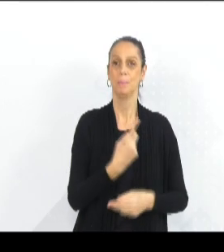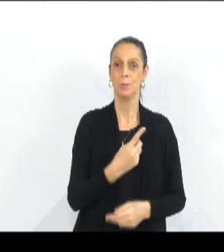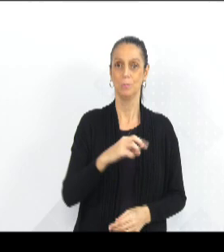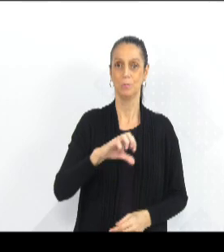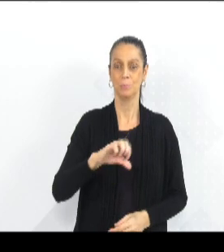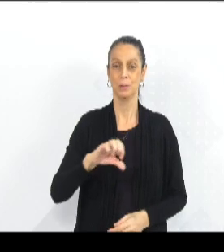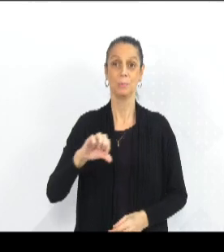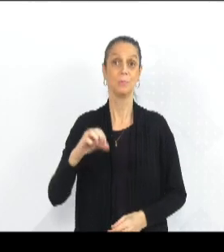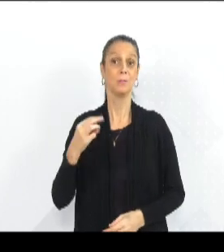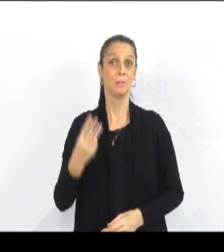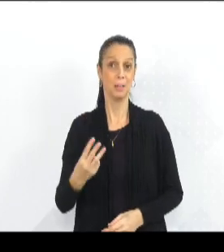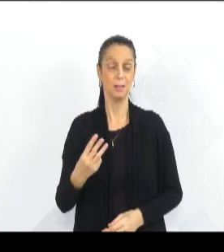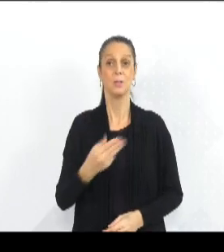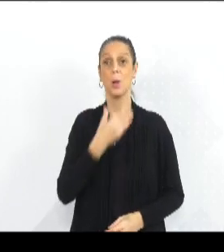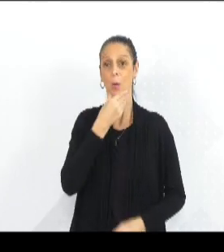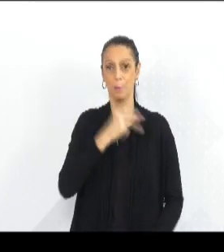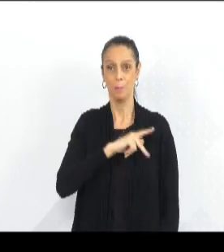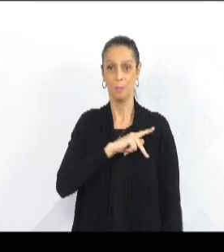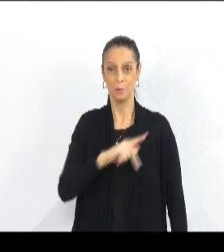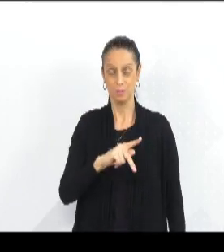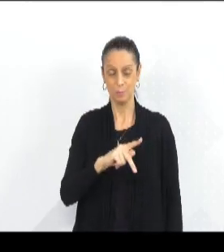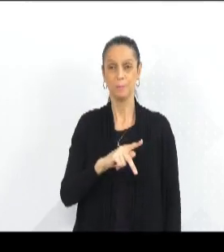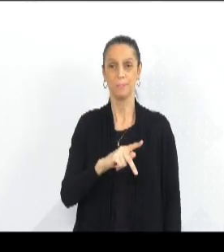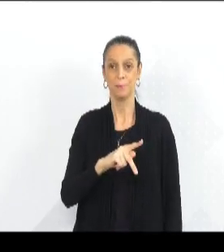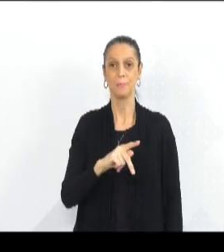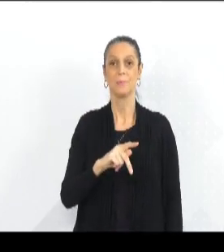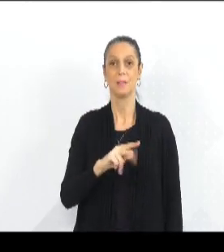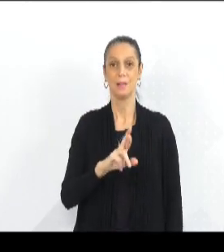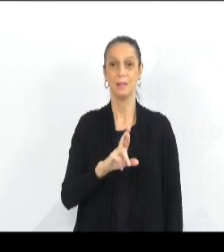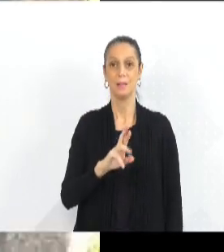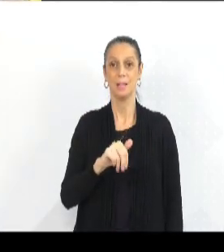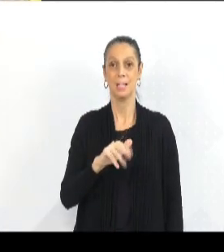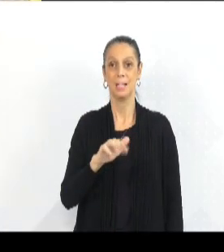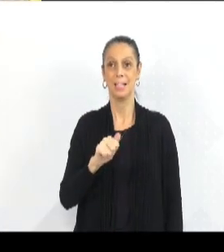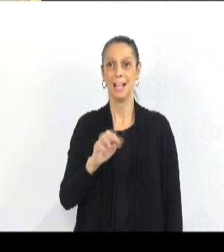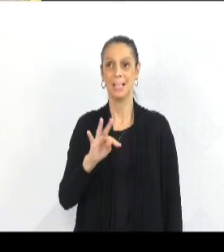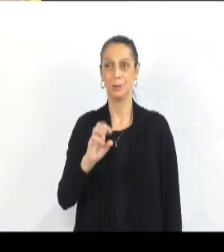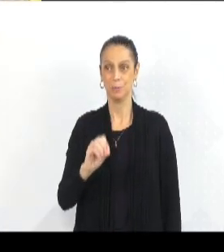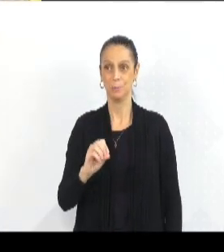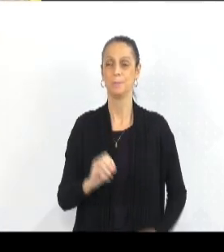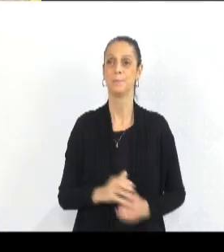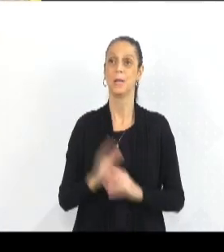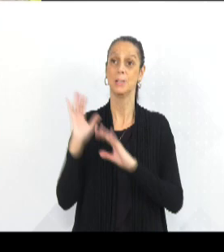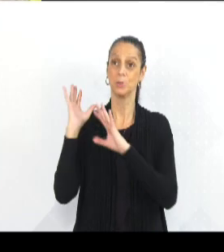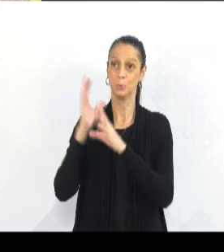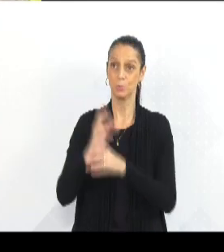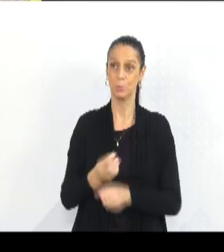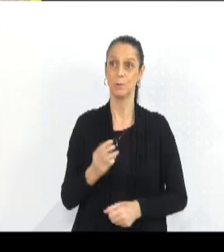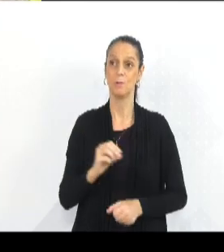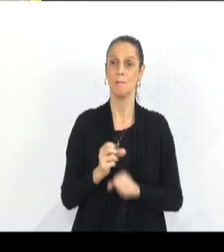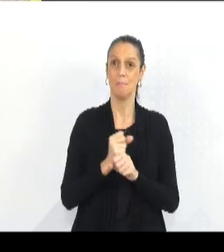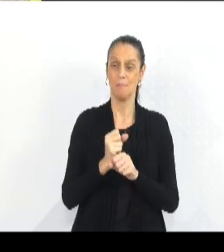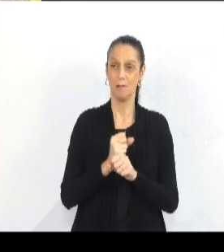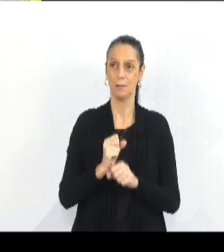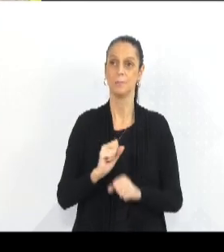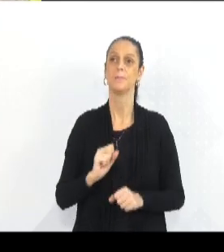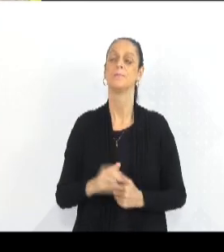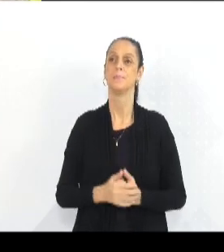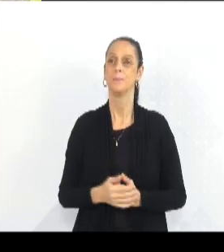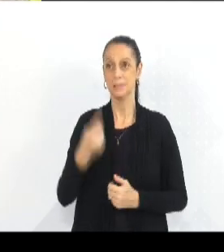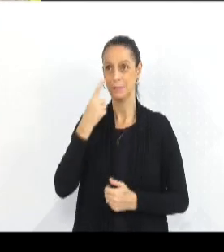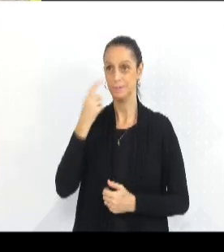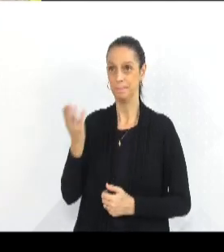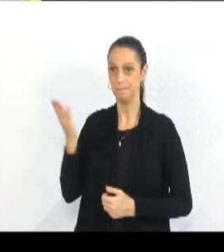1993, pelo então prefeito Dr. Renato de Melo Viana, há exatos 30 anos. E o